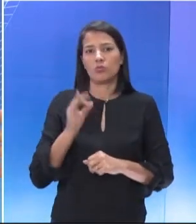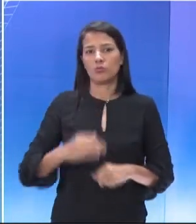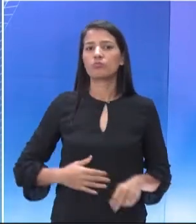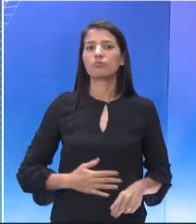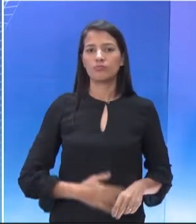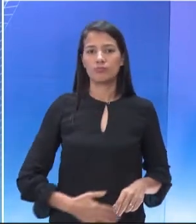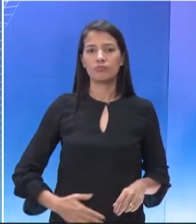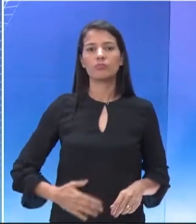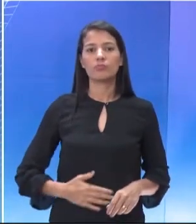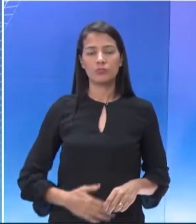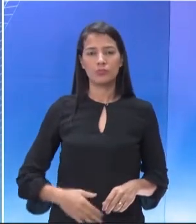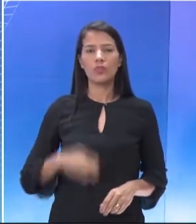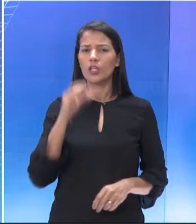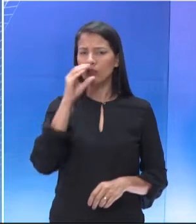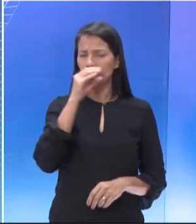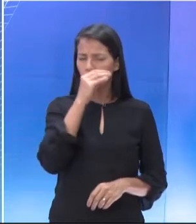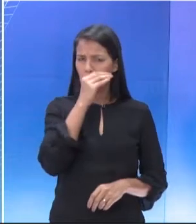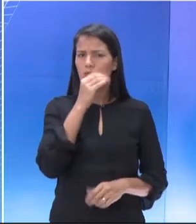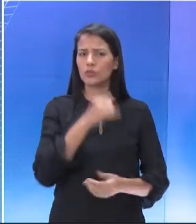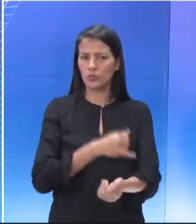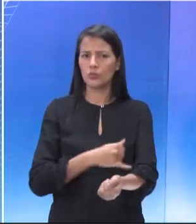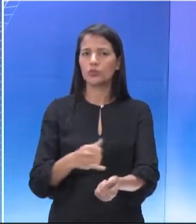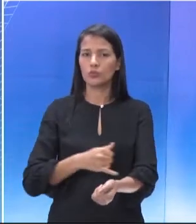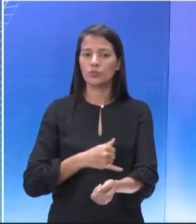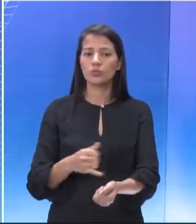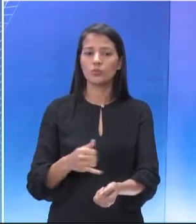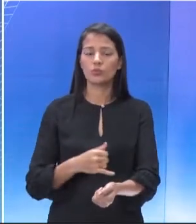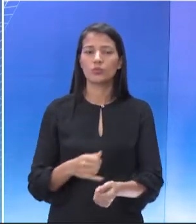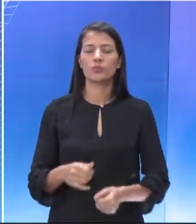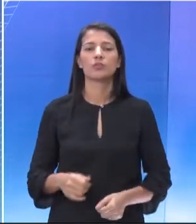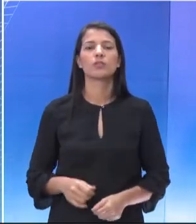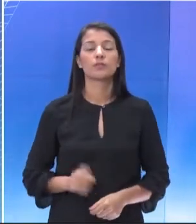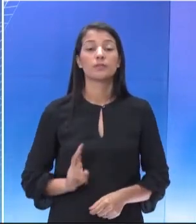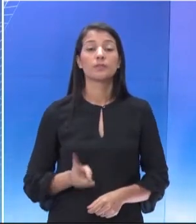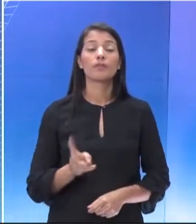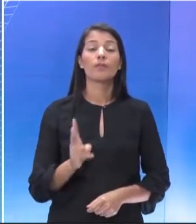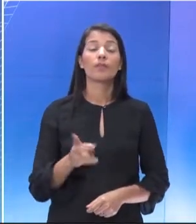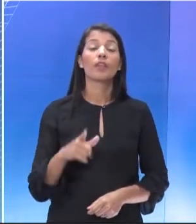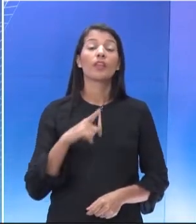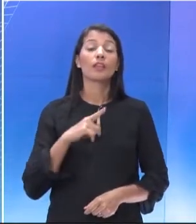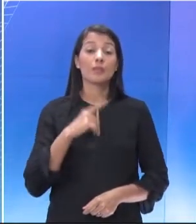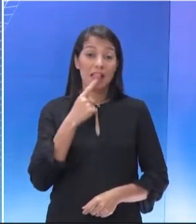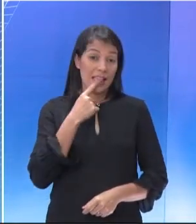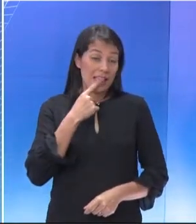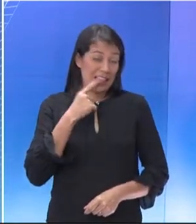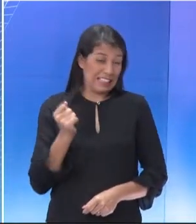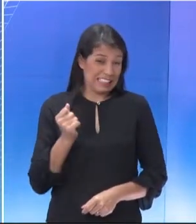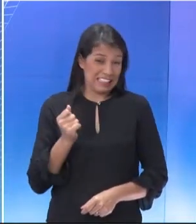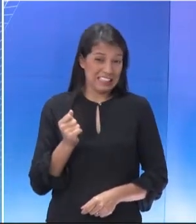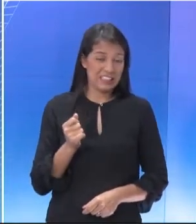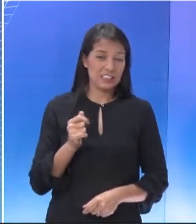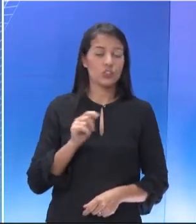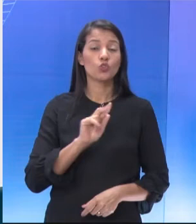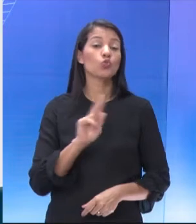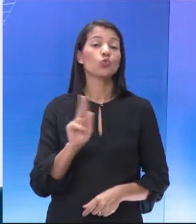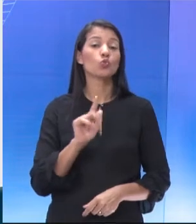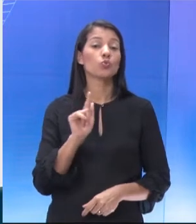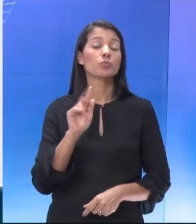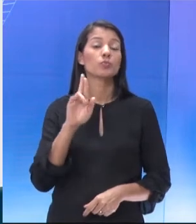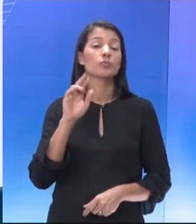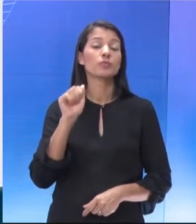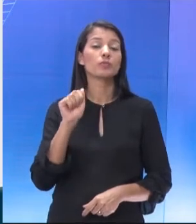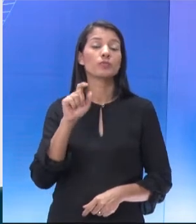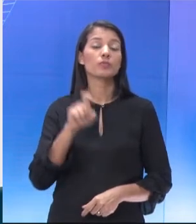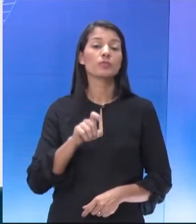urso polar no Polo Sul, ok? Seguindo aí, temos os ácidos graxos. Os ácidos graxos que também é